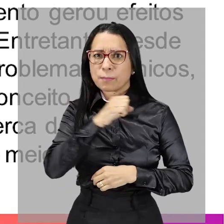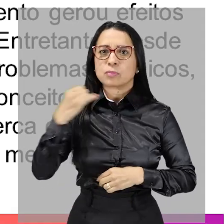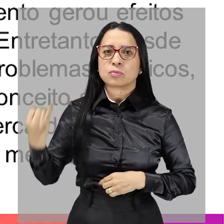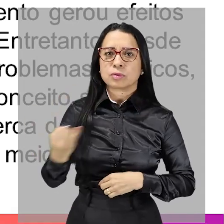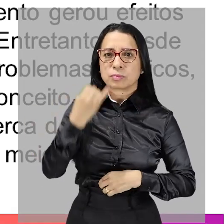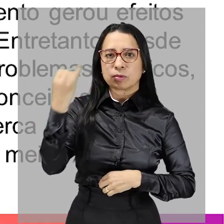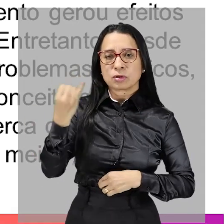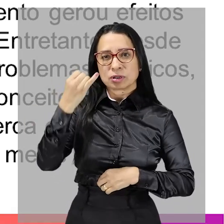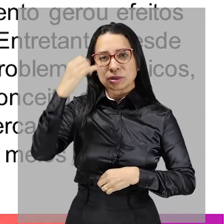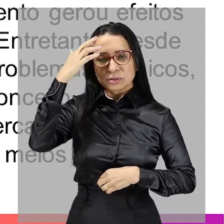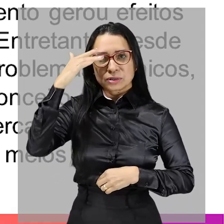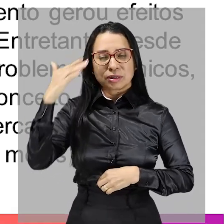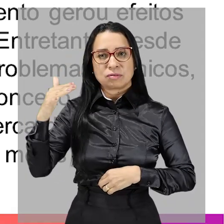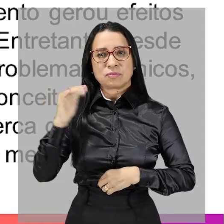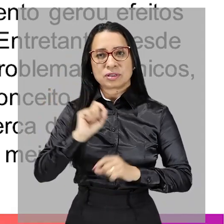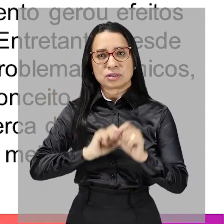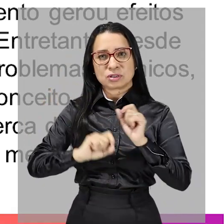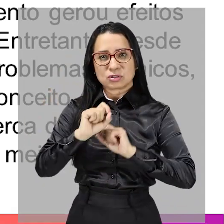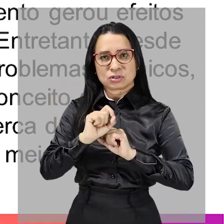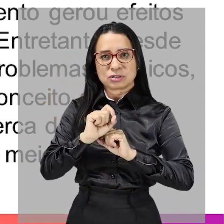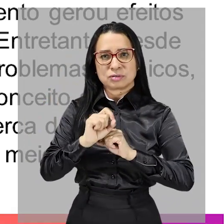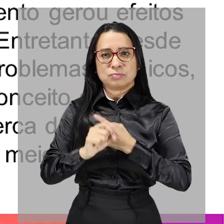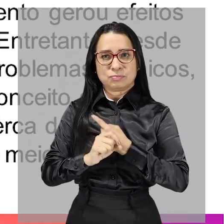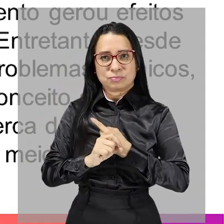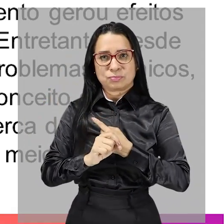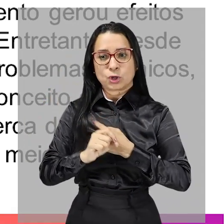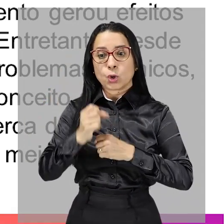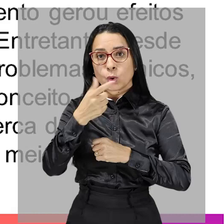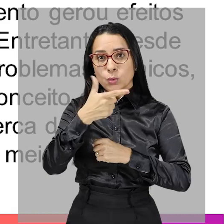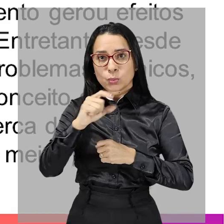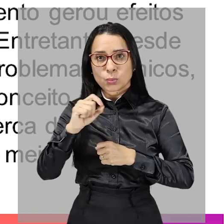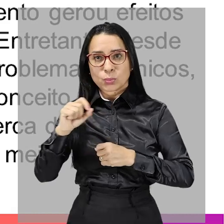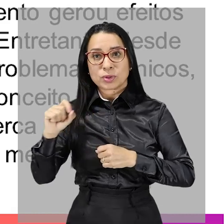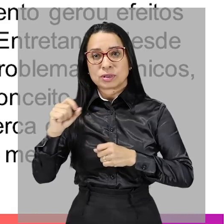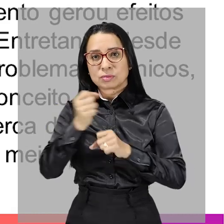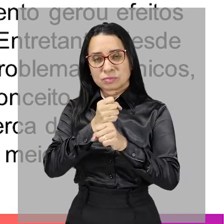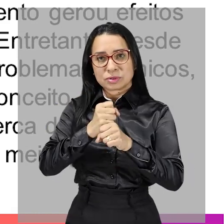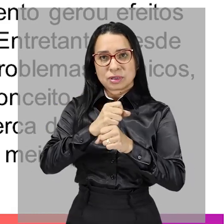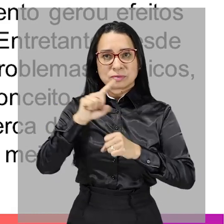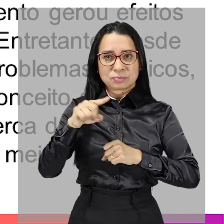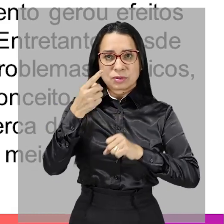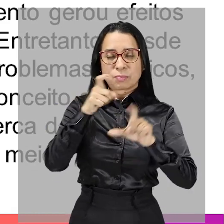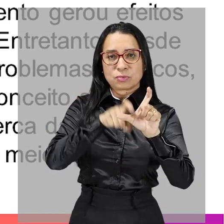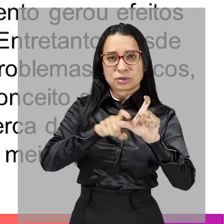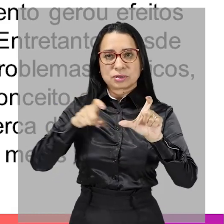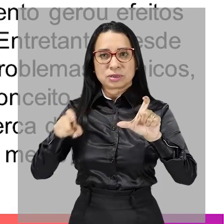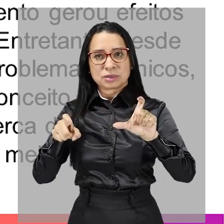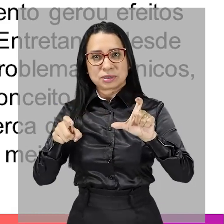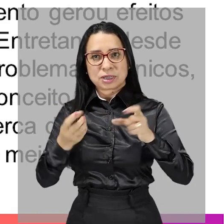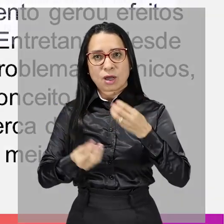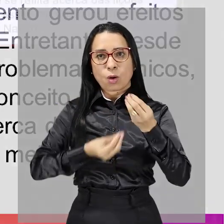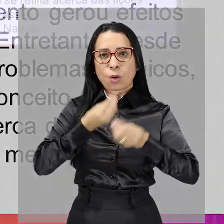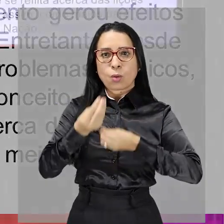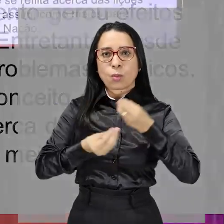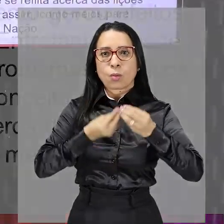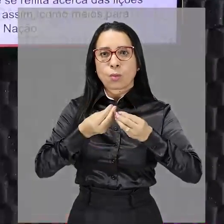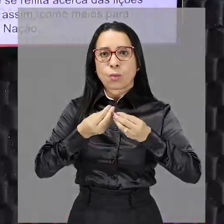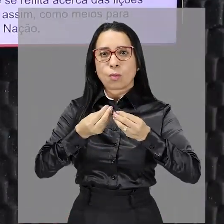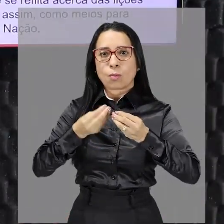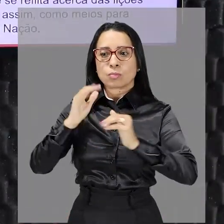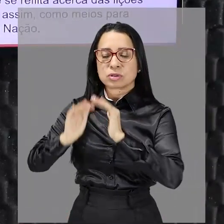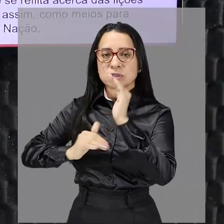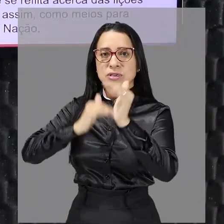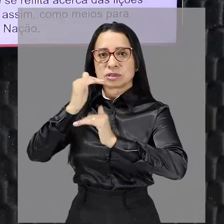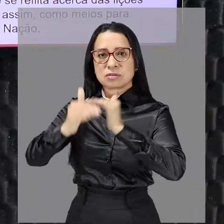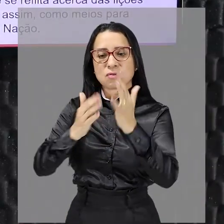obtidas 200 anos após a independência, assim como meios para construir um futuro mais próspero